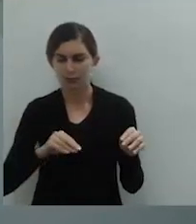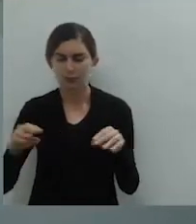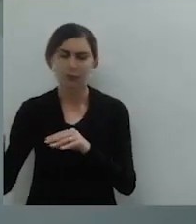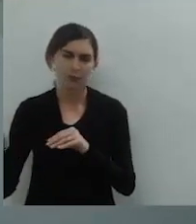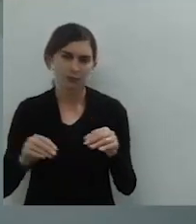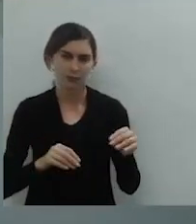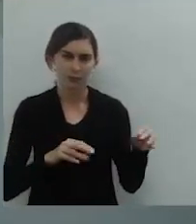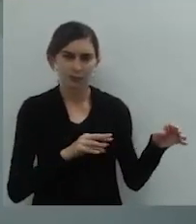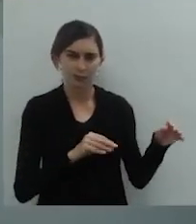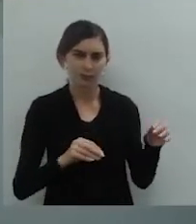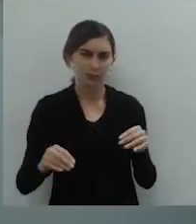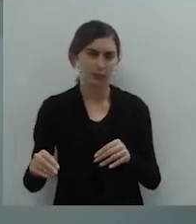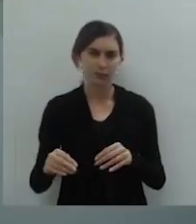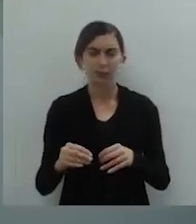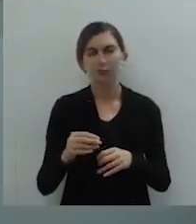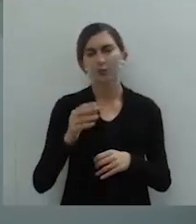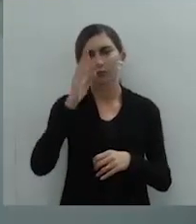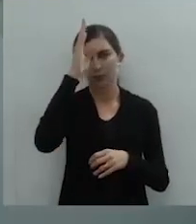passam